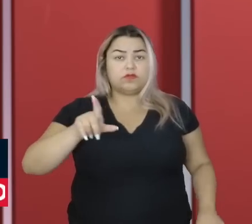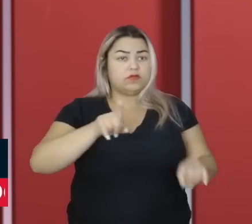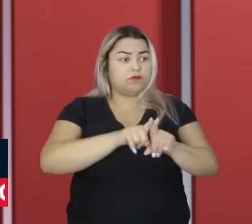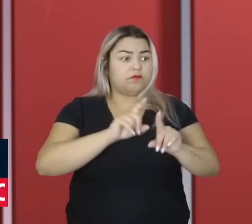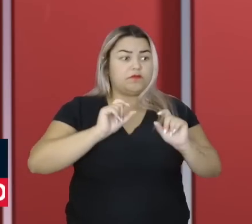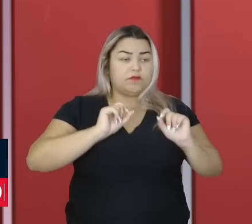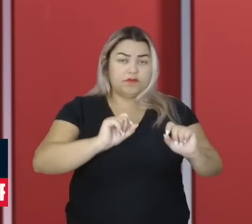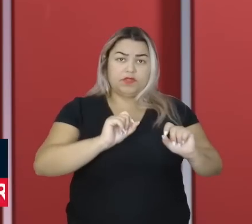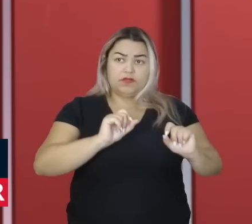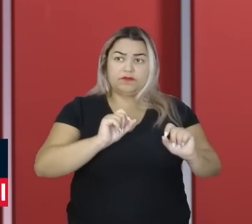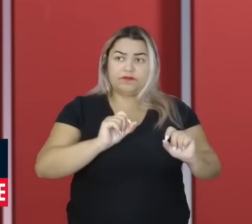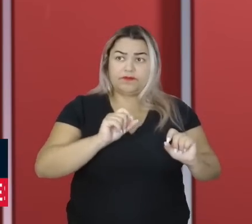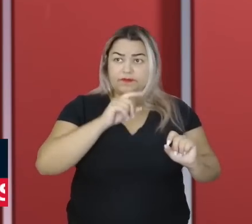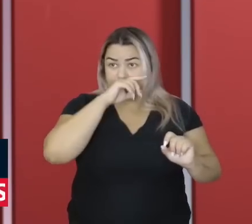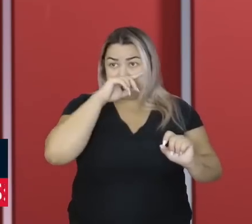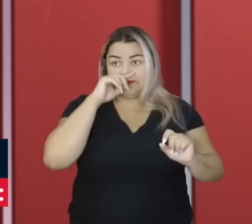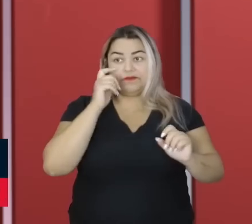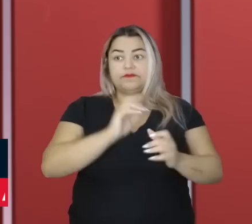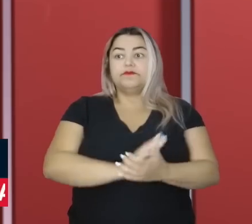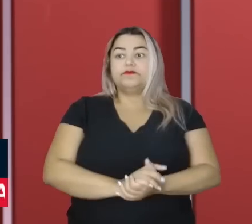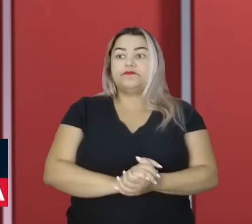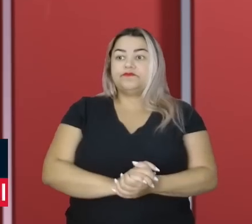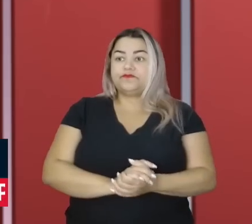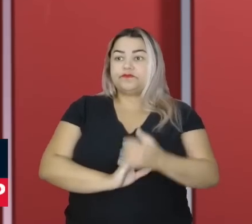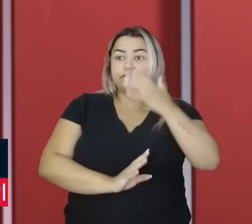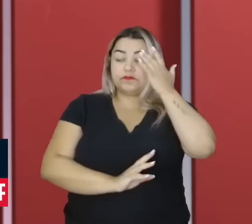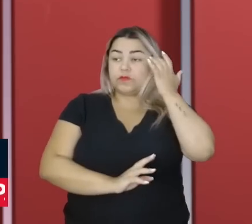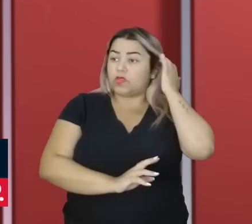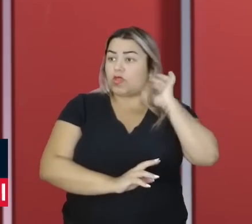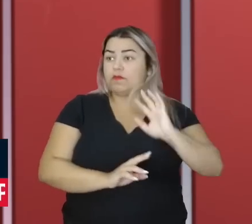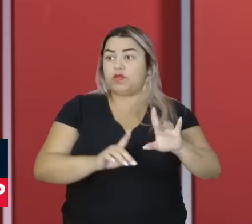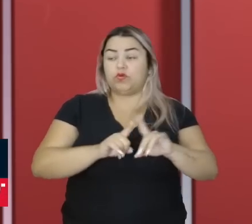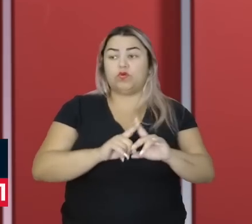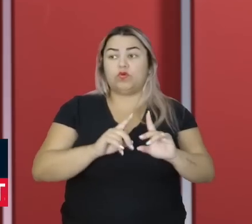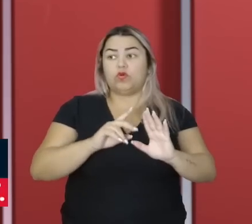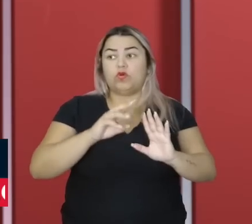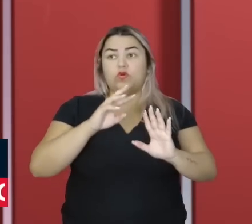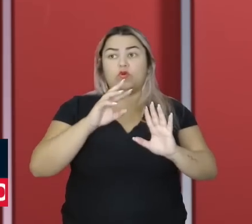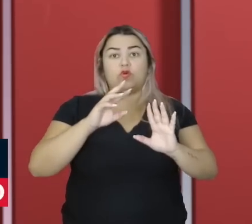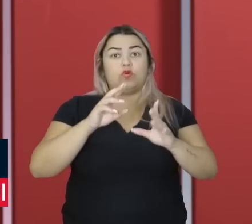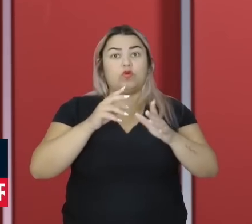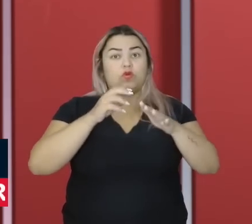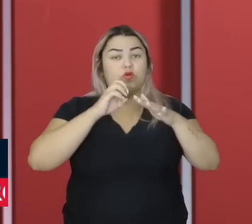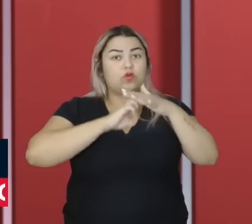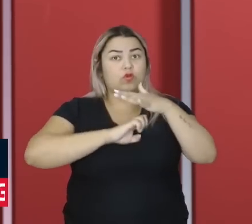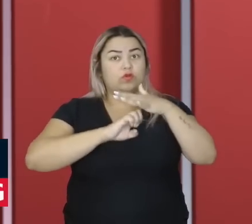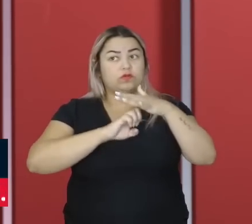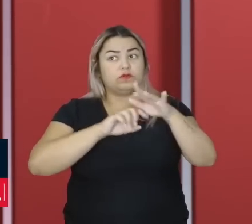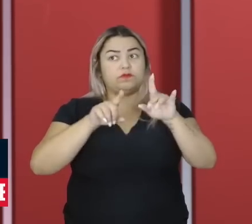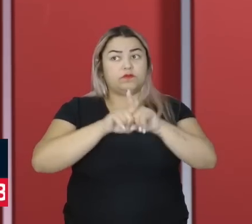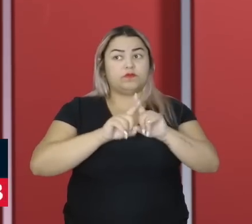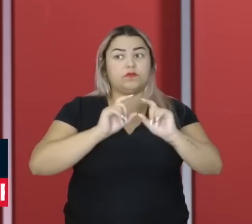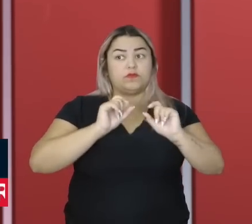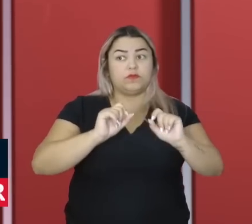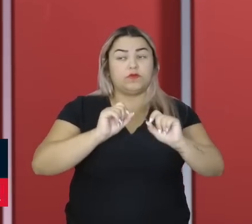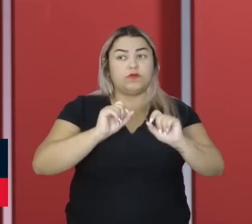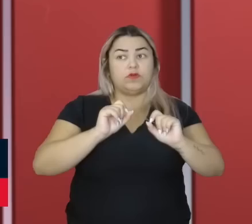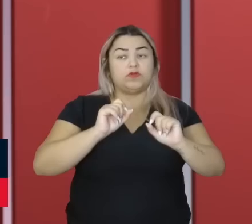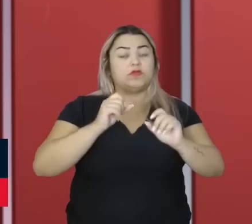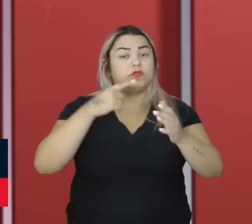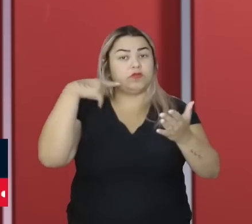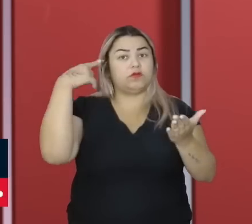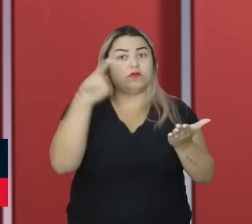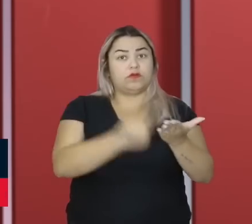de medidas que, além de recolher o tributo, os empresários, o pessoal do setor produtivo tem que cumprir, e